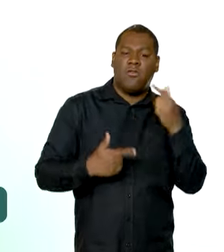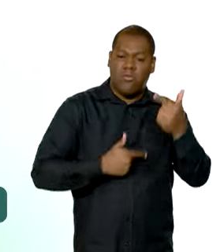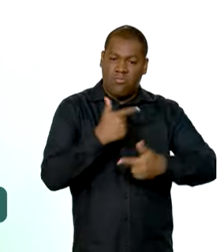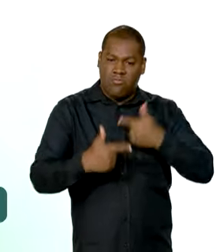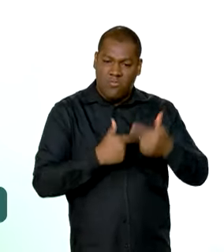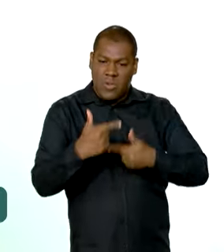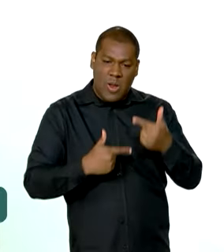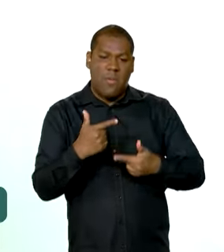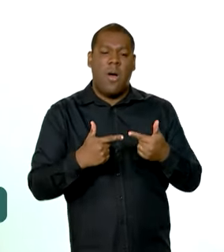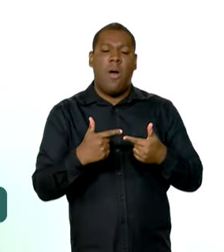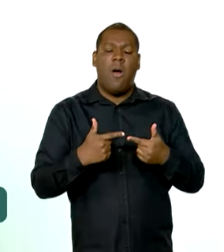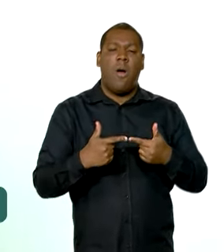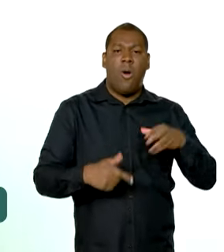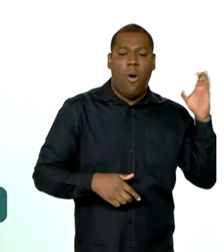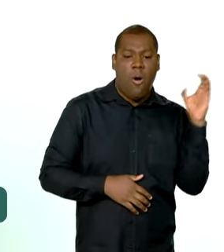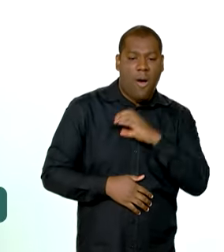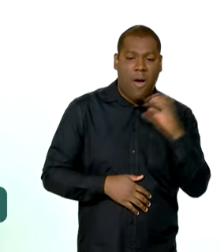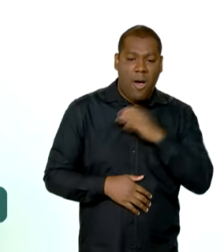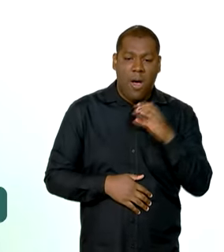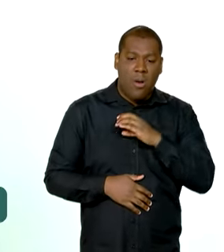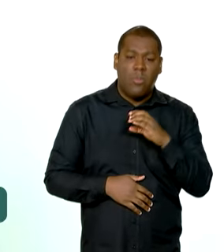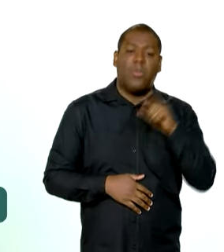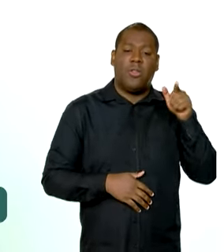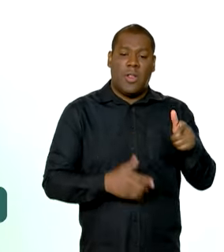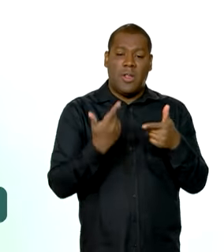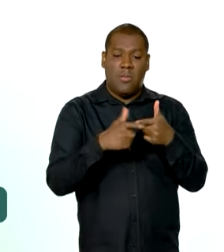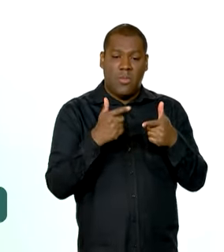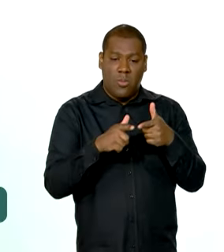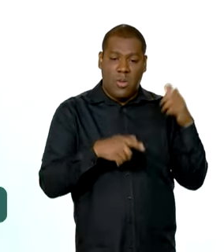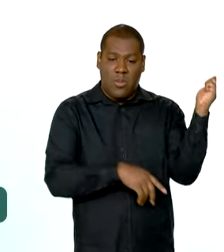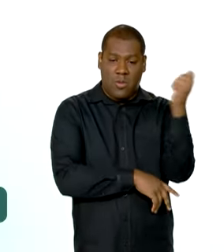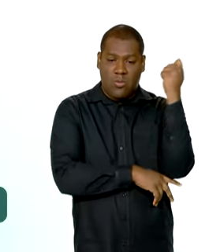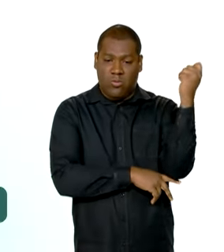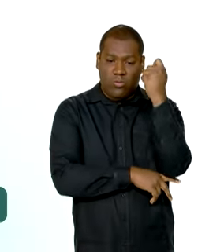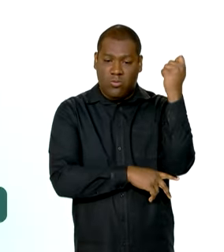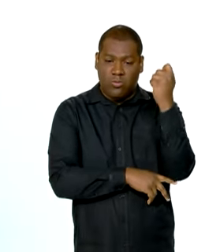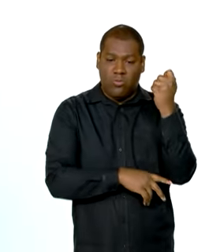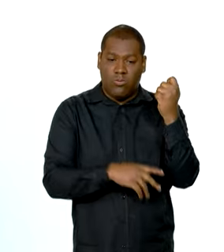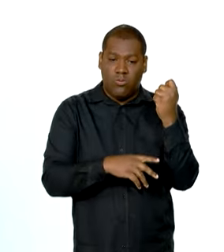para poder resolver esse problema do Rio Grande do Sul.